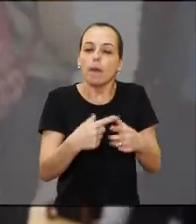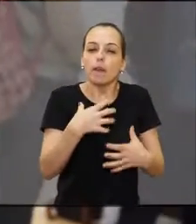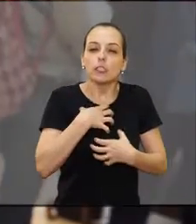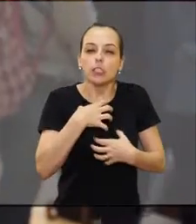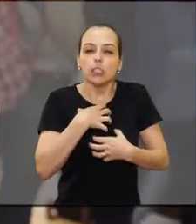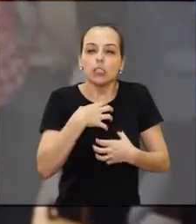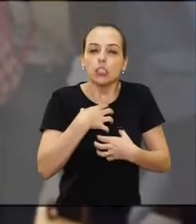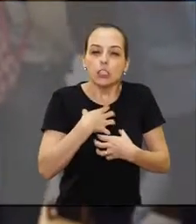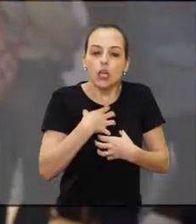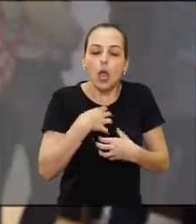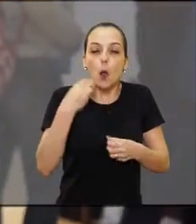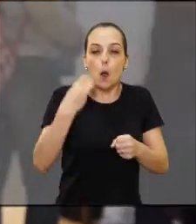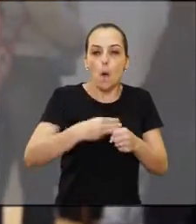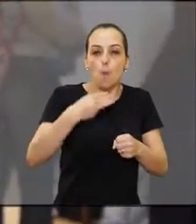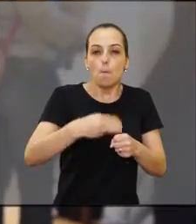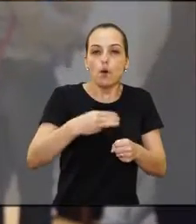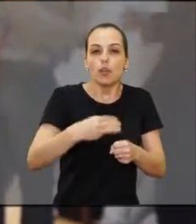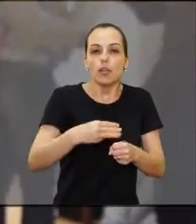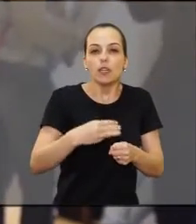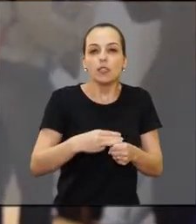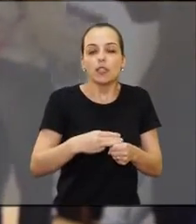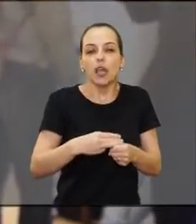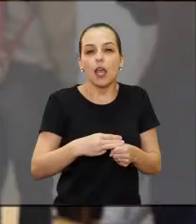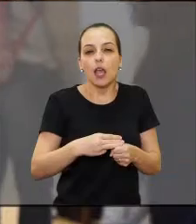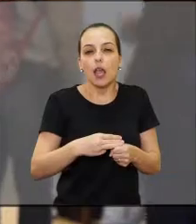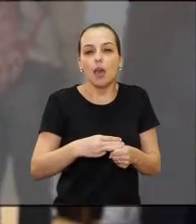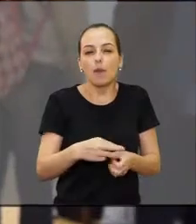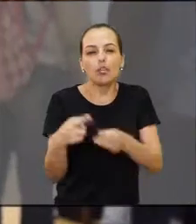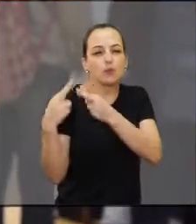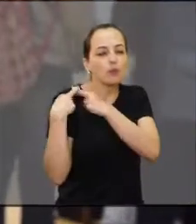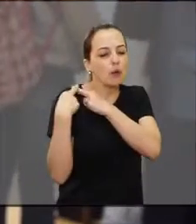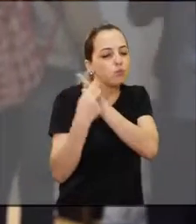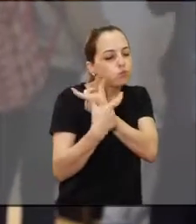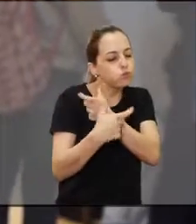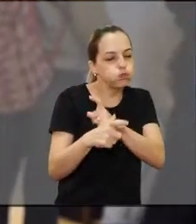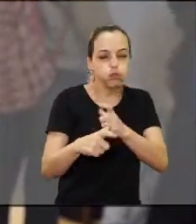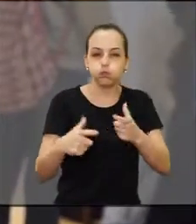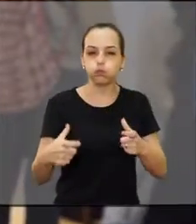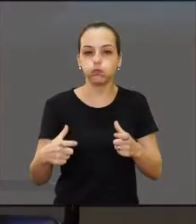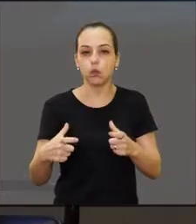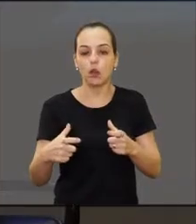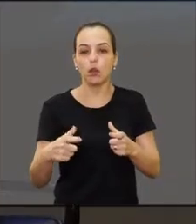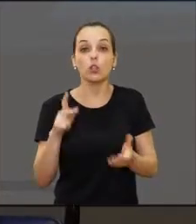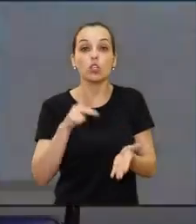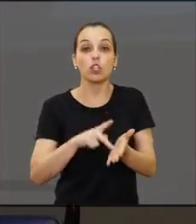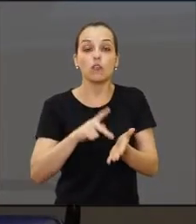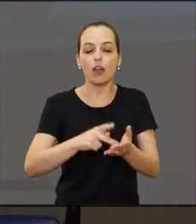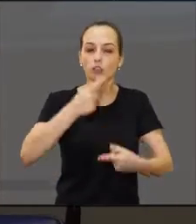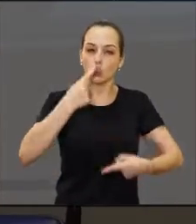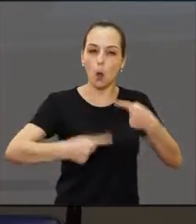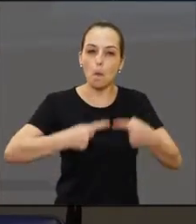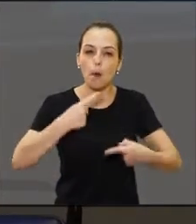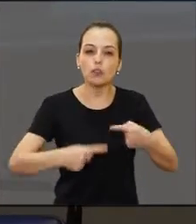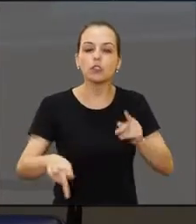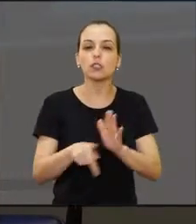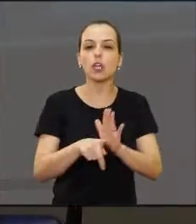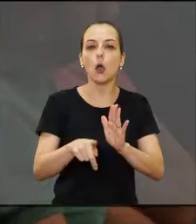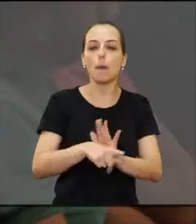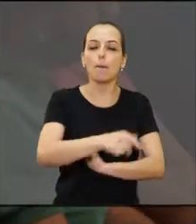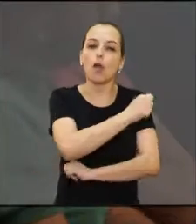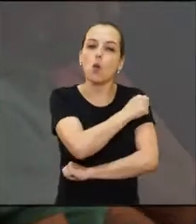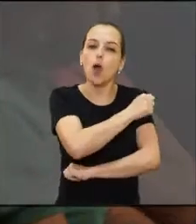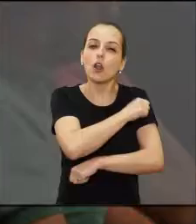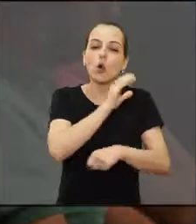que a gente sente é que os nossos municípios estão extremamente sobrecarregados. Então eu acho que começar um debate como